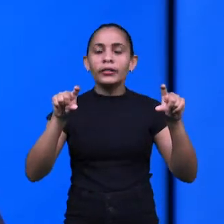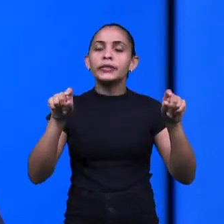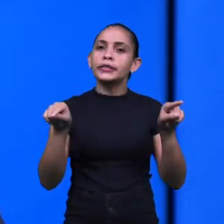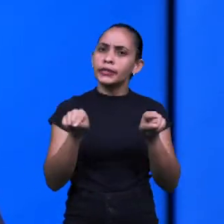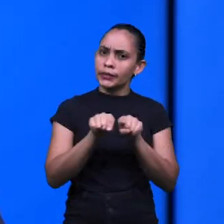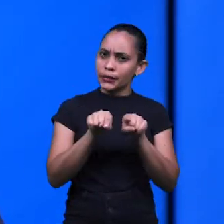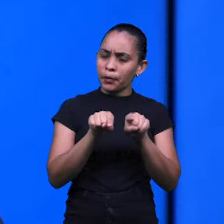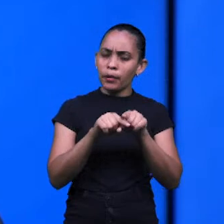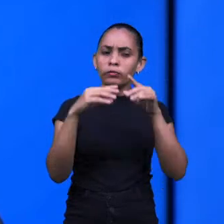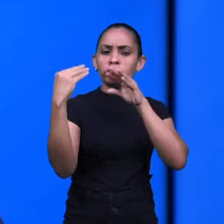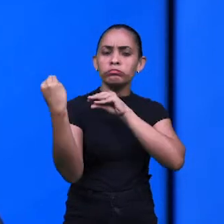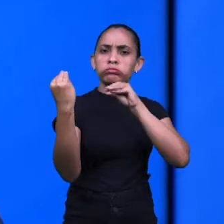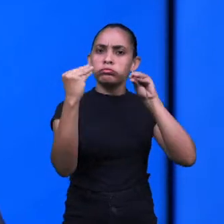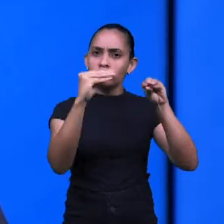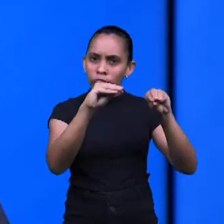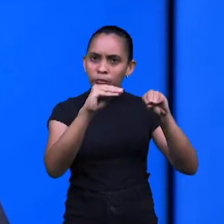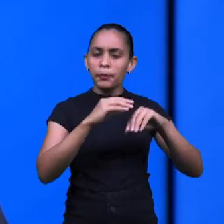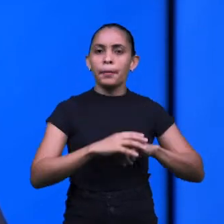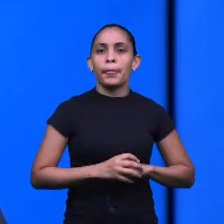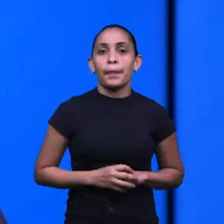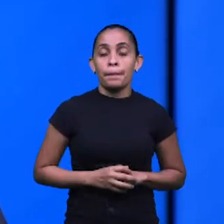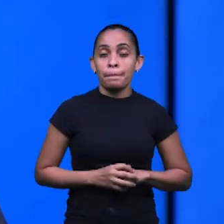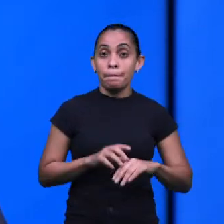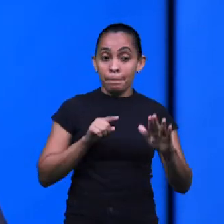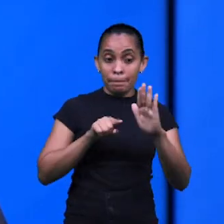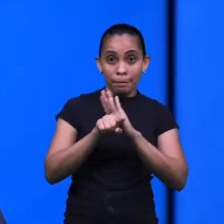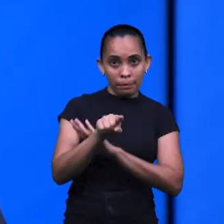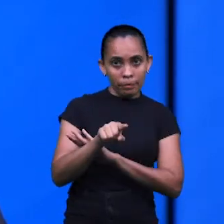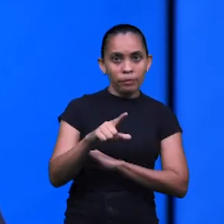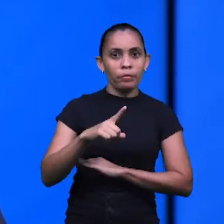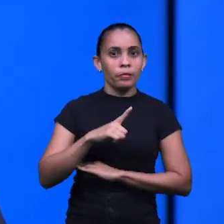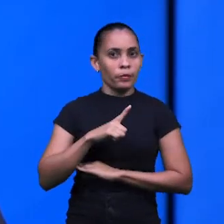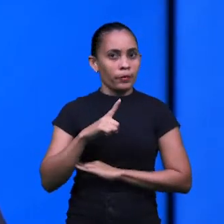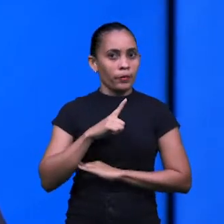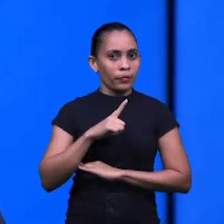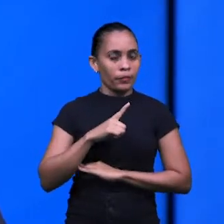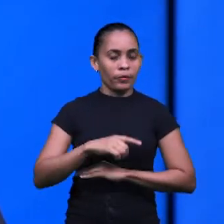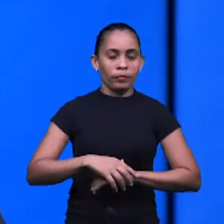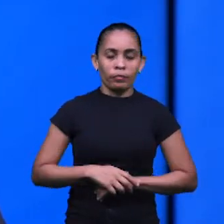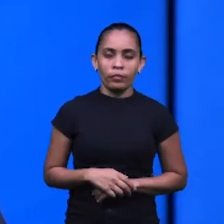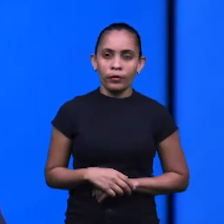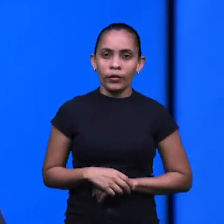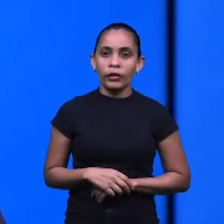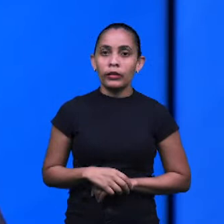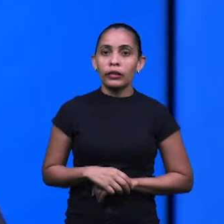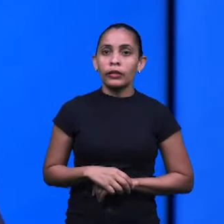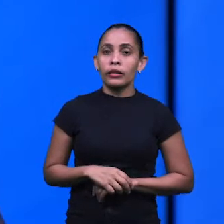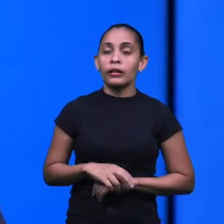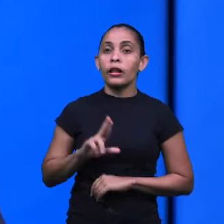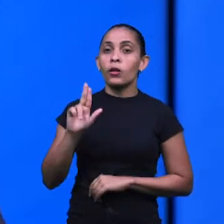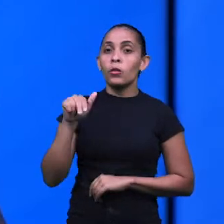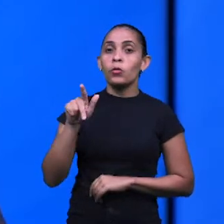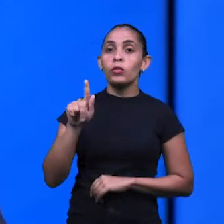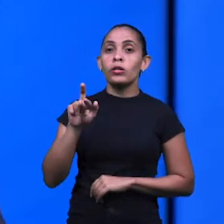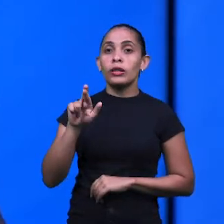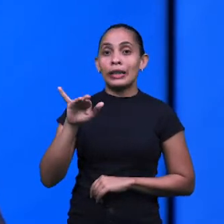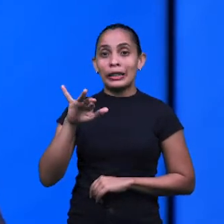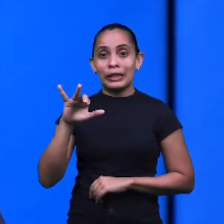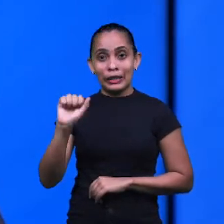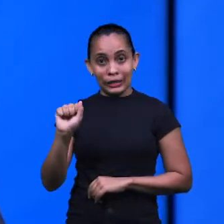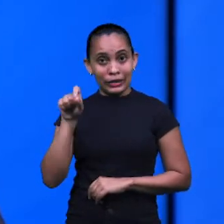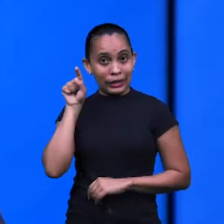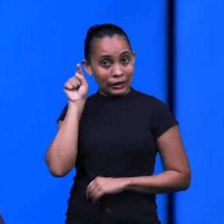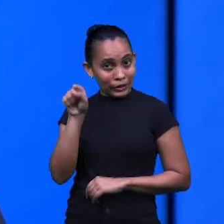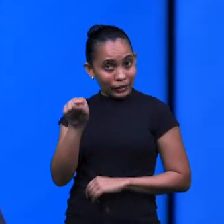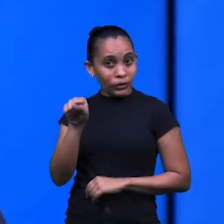com essa terceira pergunta. E essa frase vem da Hungria. A Hungria, nós temos ali um grupo